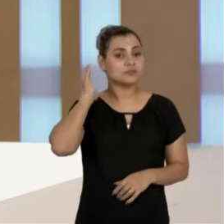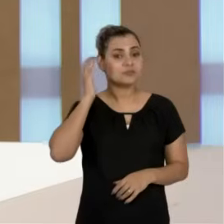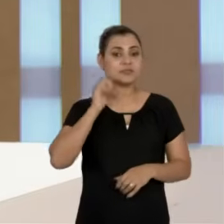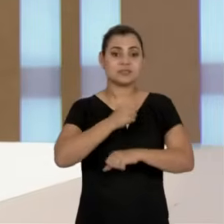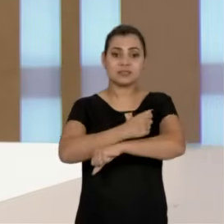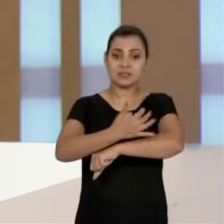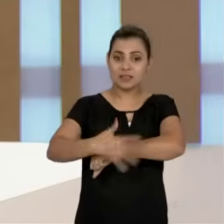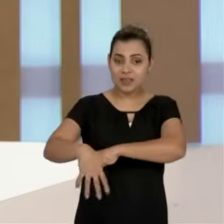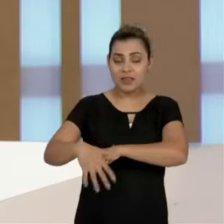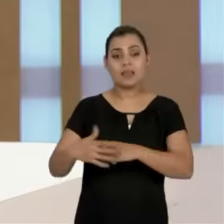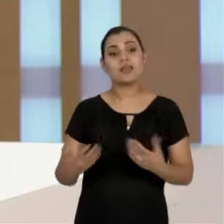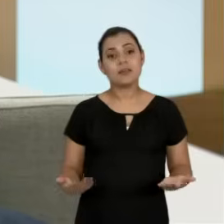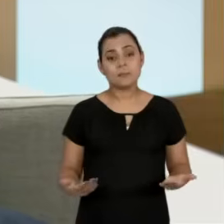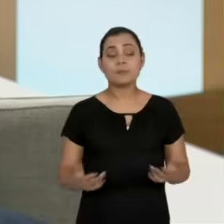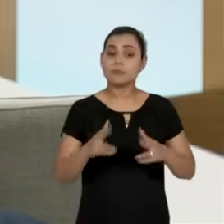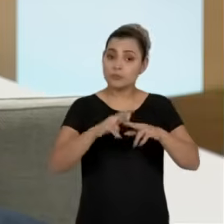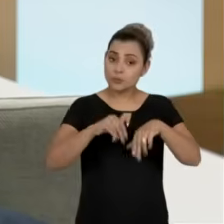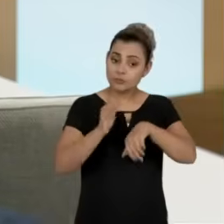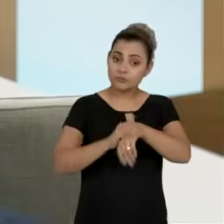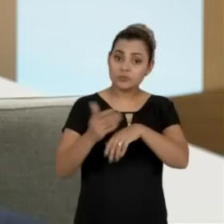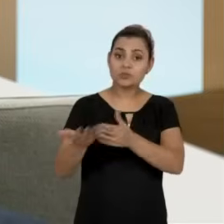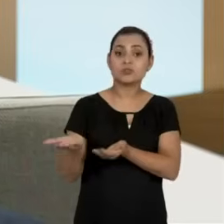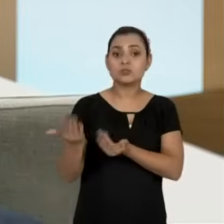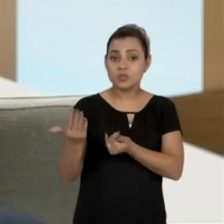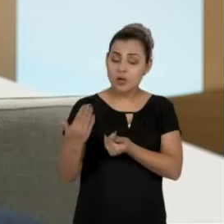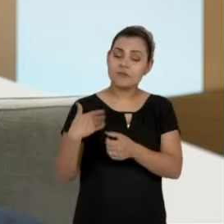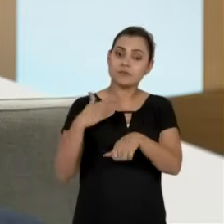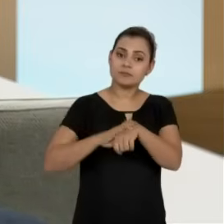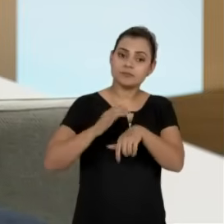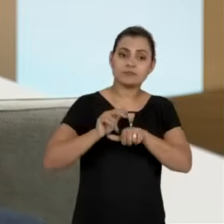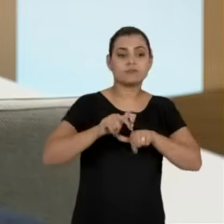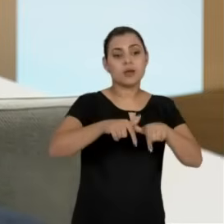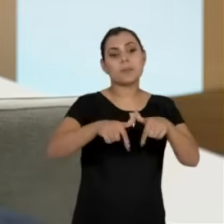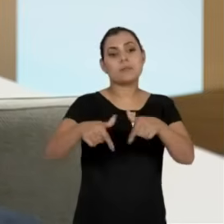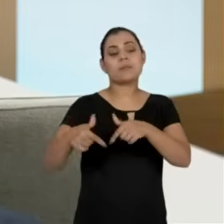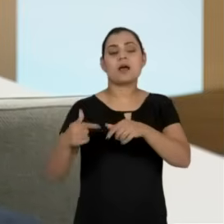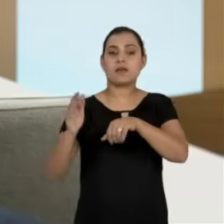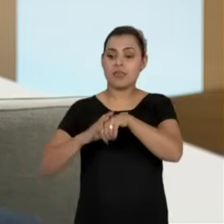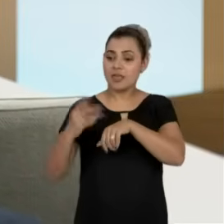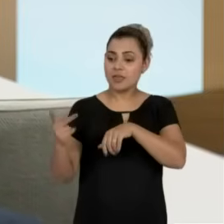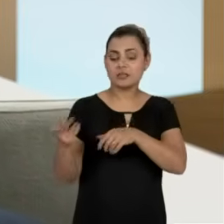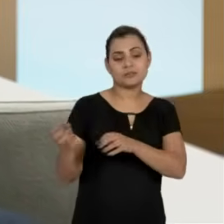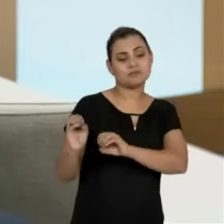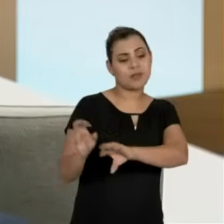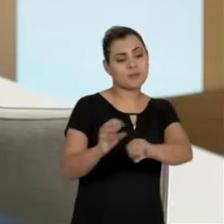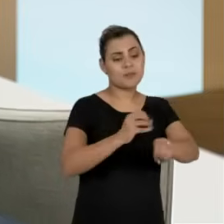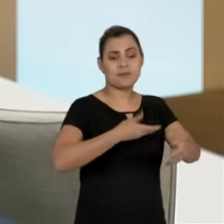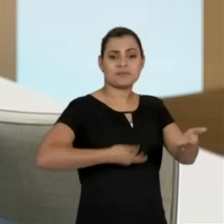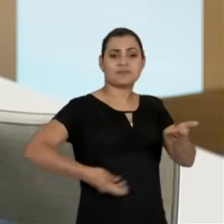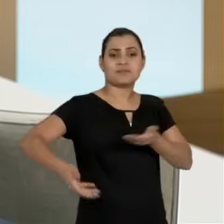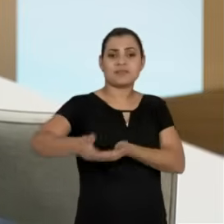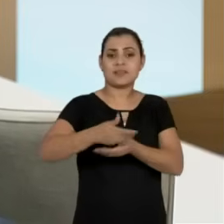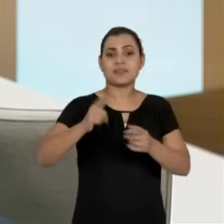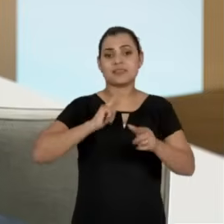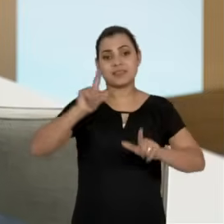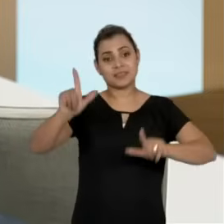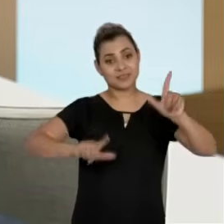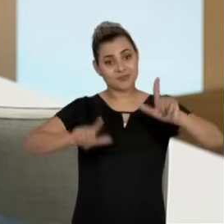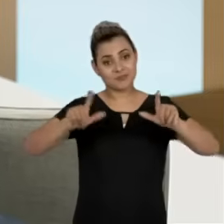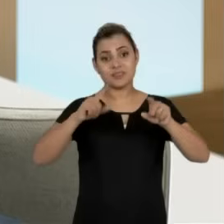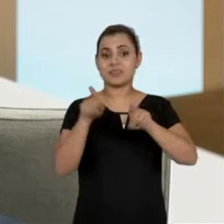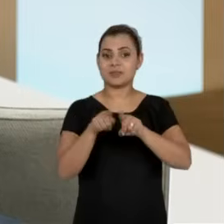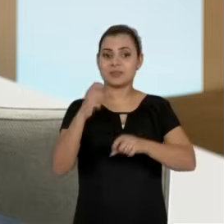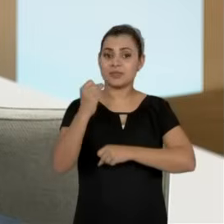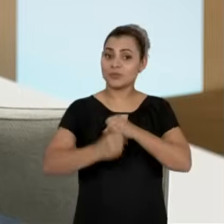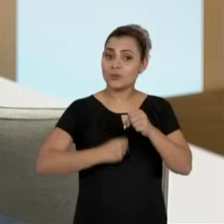Santarém. E os próprios jovens produzem as mídias e fazem as educações, eles para eles mesmos, né? Nós temos a TV Mocoronga todo